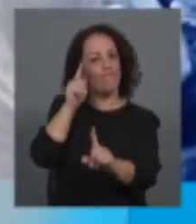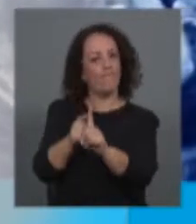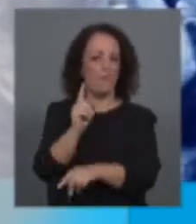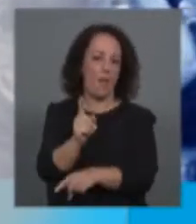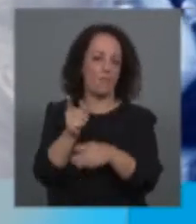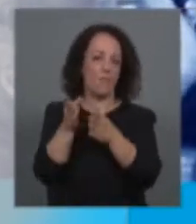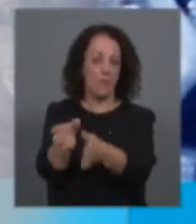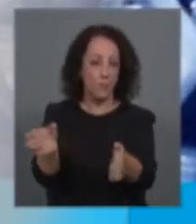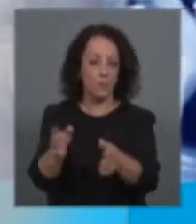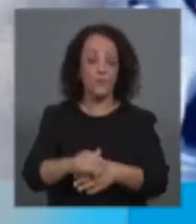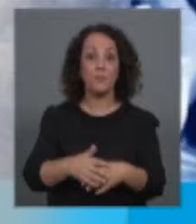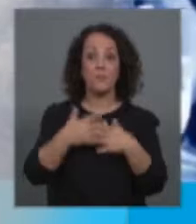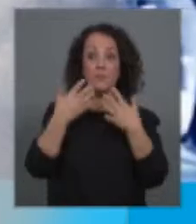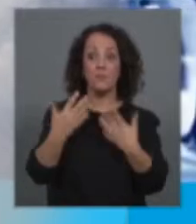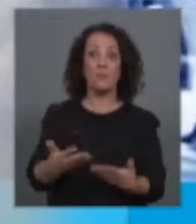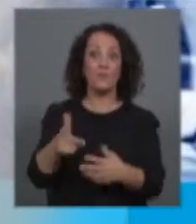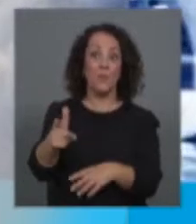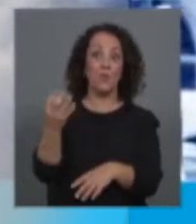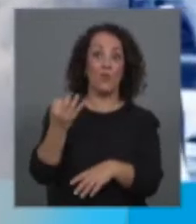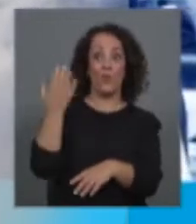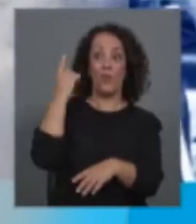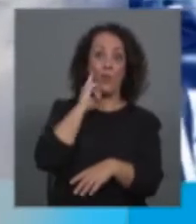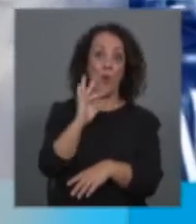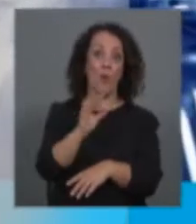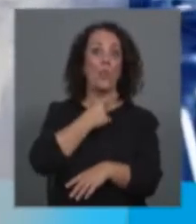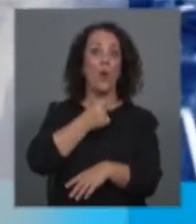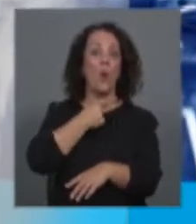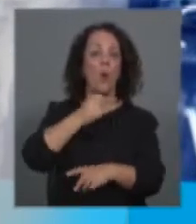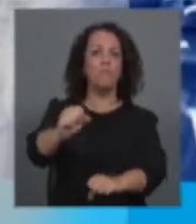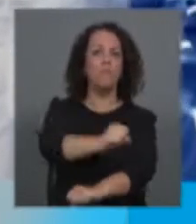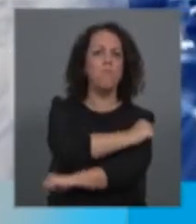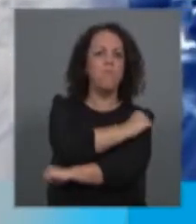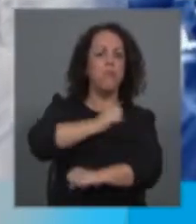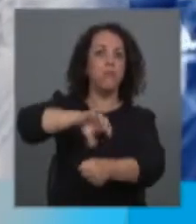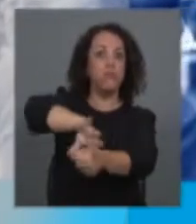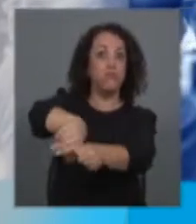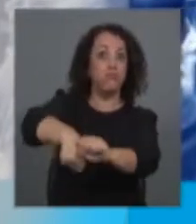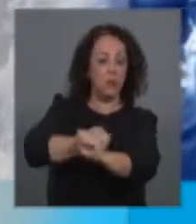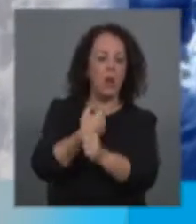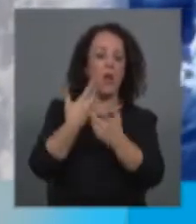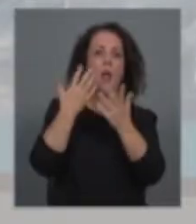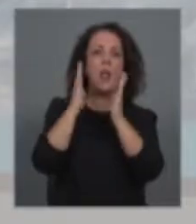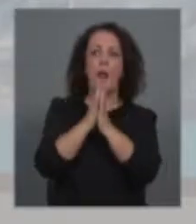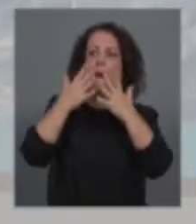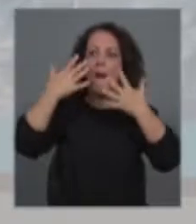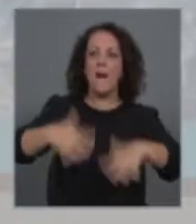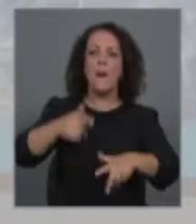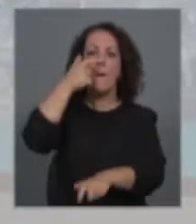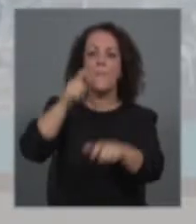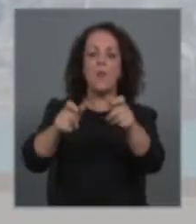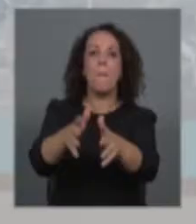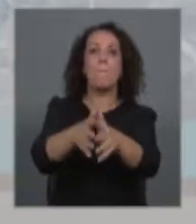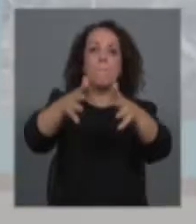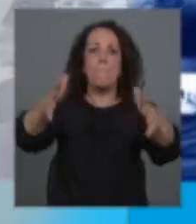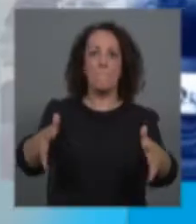esta situação, esta explosão que aconteceu então no passado dia 4 de agosto, a Igreja viu-se a braços com mais pessoas ainda, porque muitas